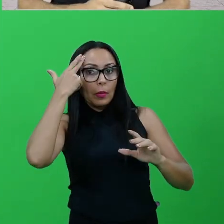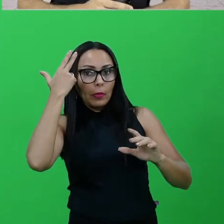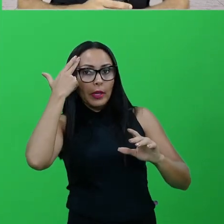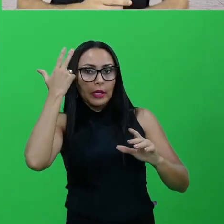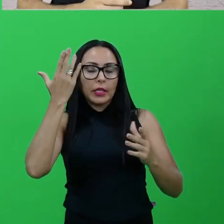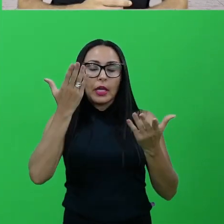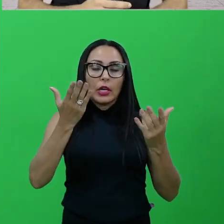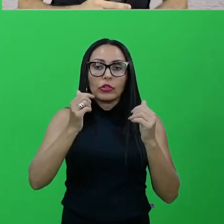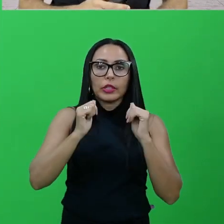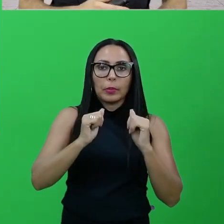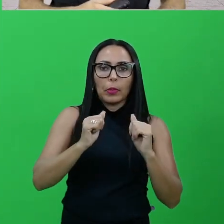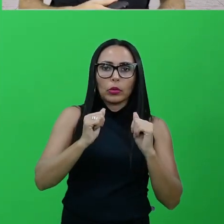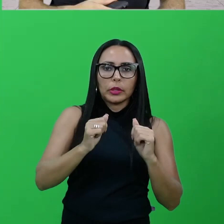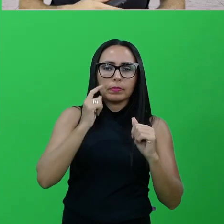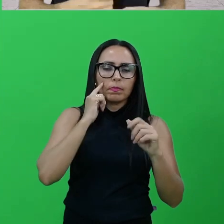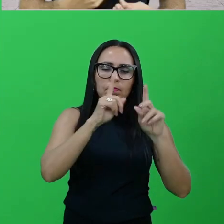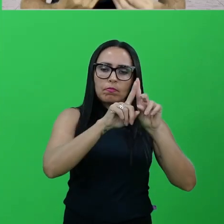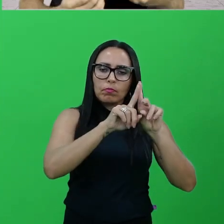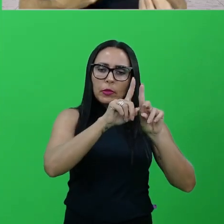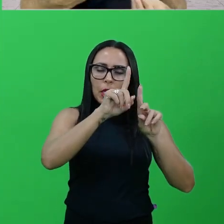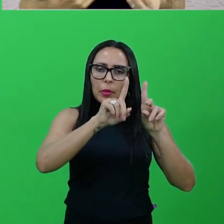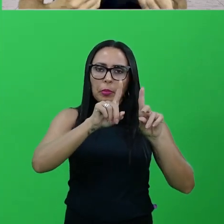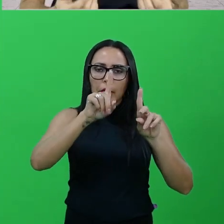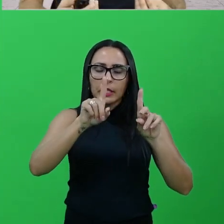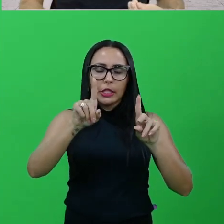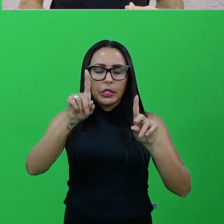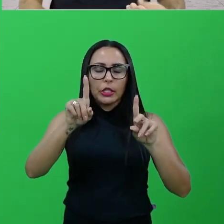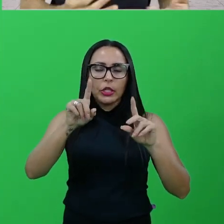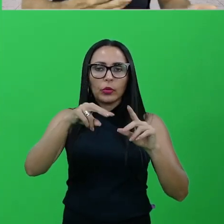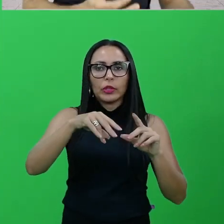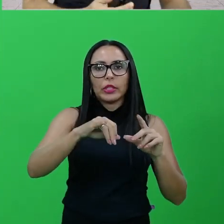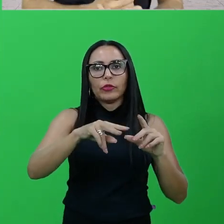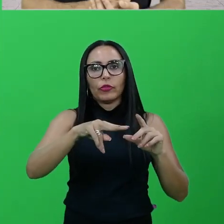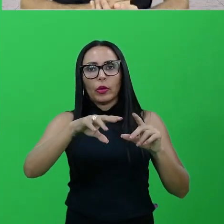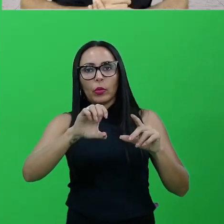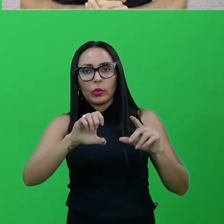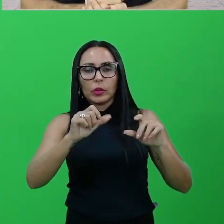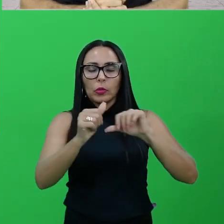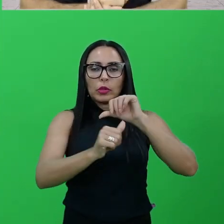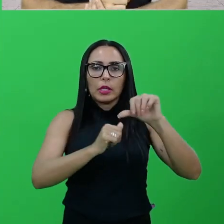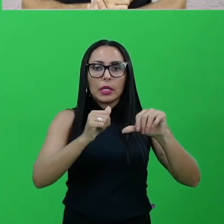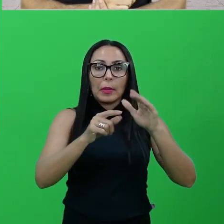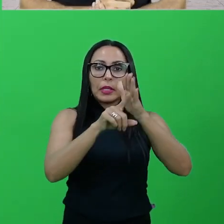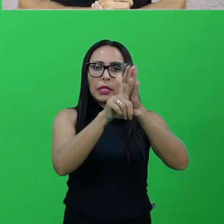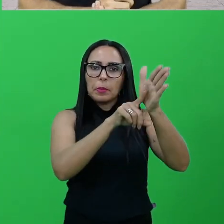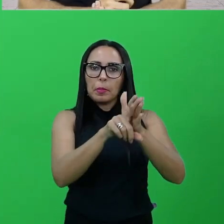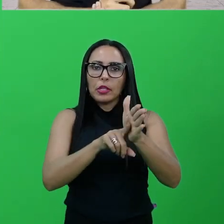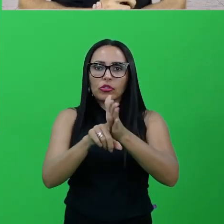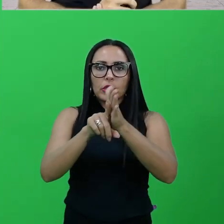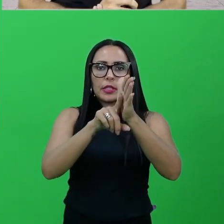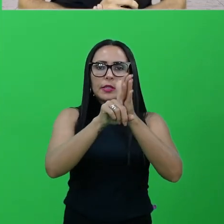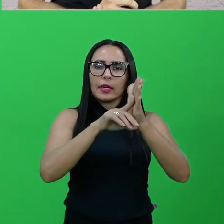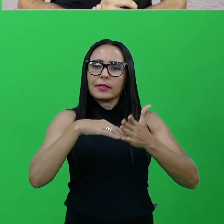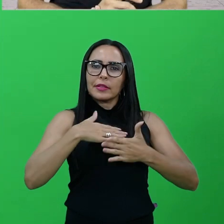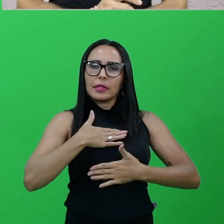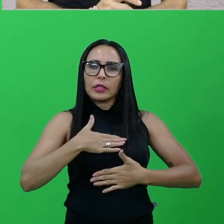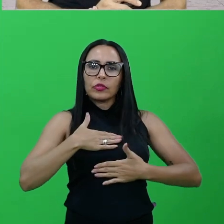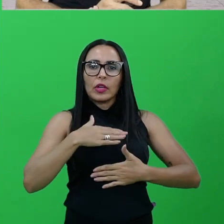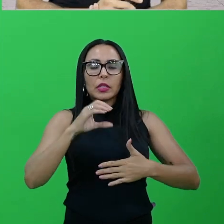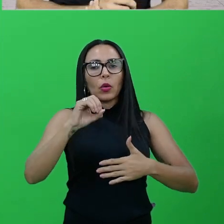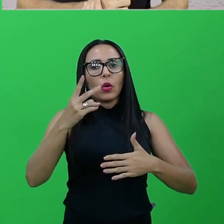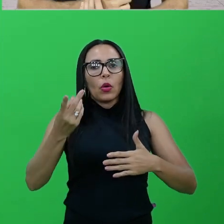a gente pode medir esse nível de mudança a partir de pesquisas de satisfação ou de